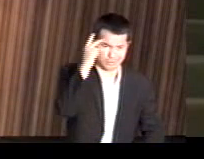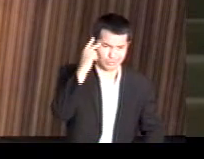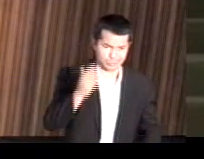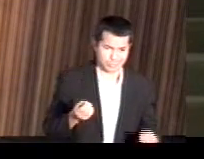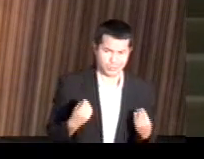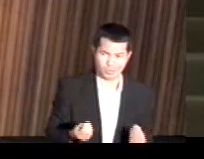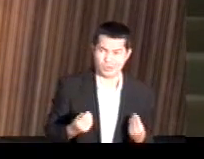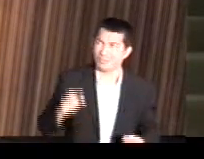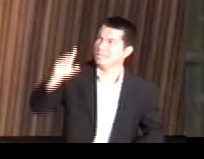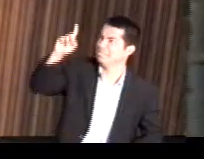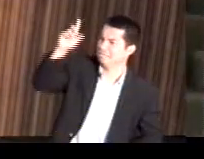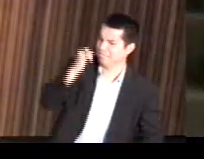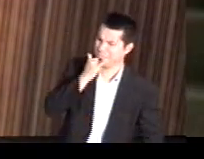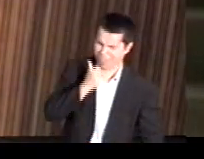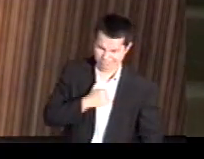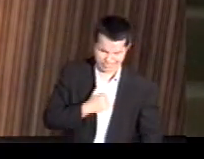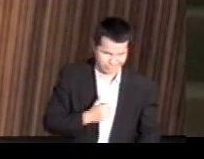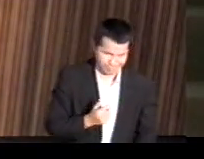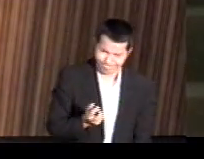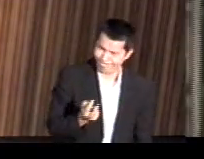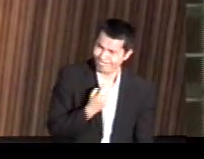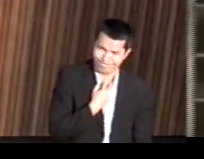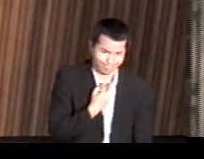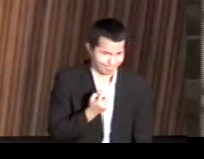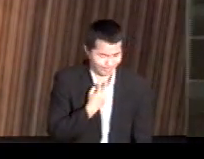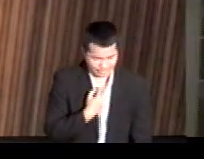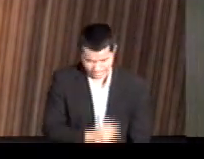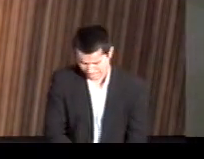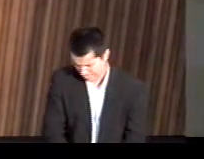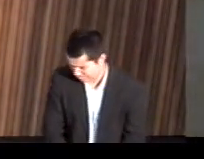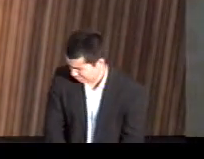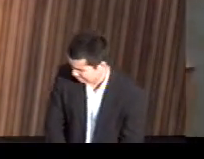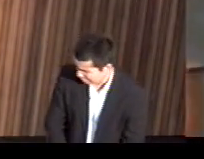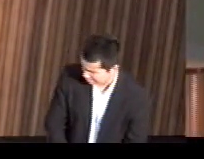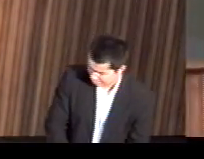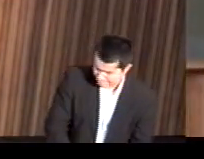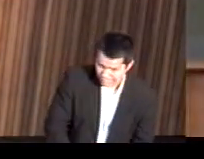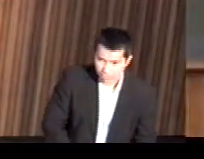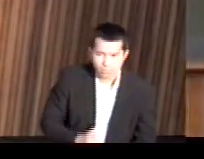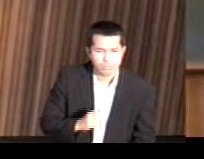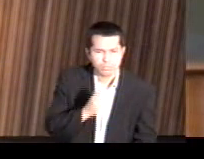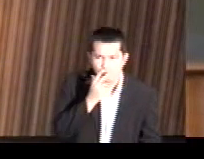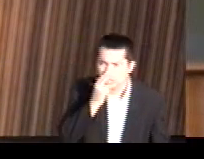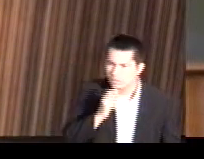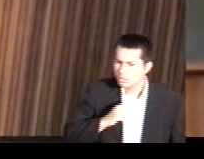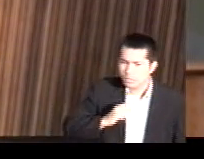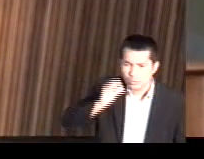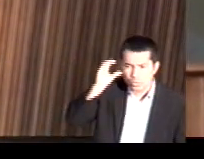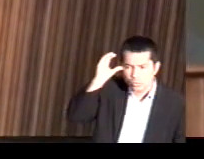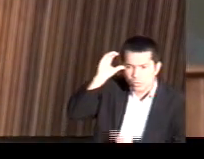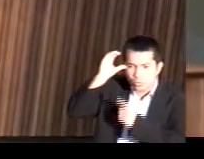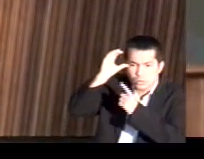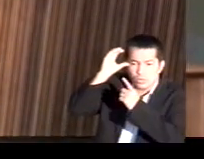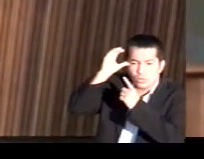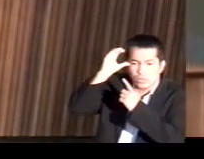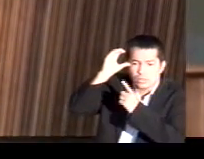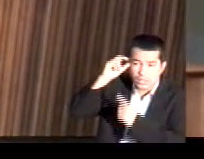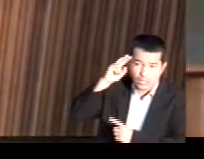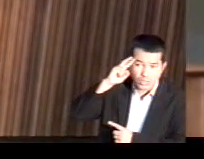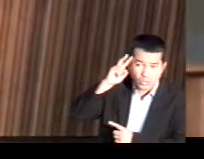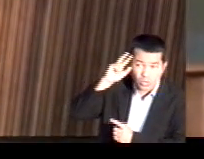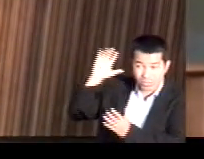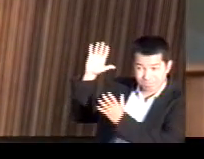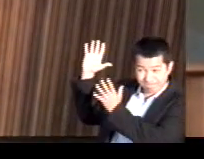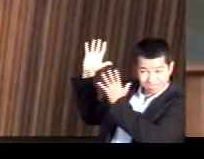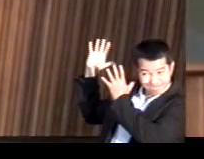Por isso é que Jesus toma o nosso lugar na cruz do Calvário e nos perdoa de todo pecado, porque Ele morre no nosso lugar na cruz do Calvário,